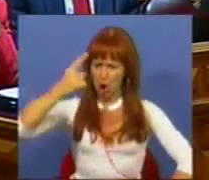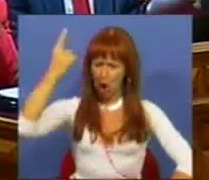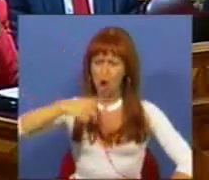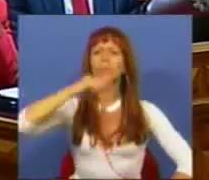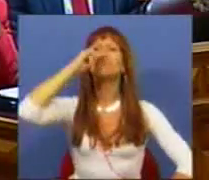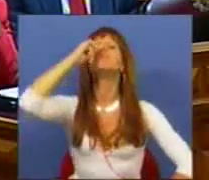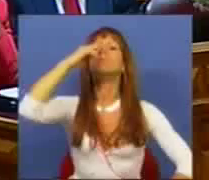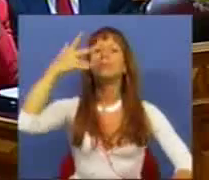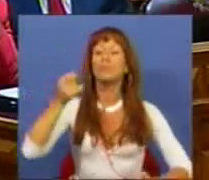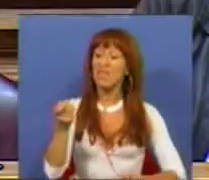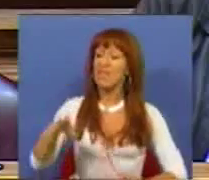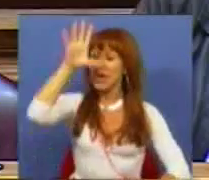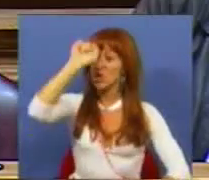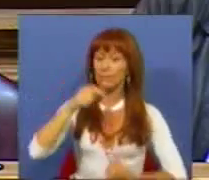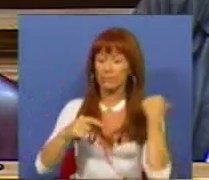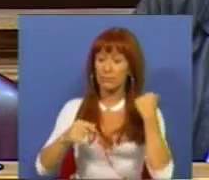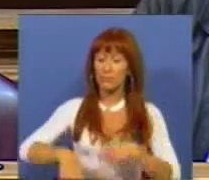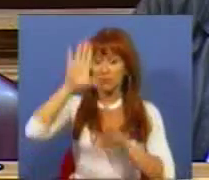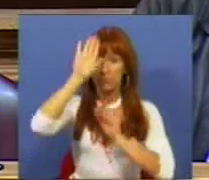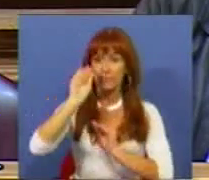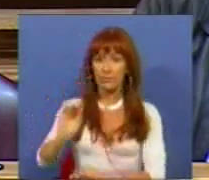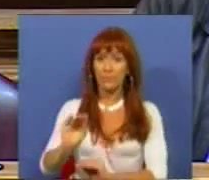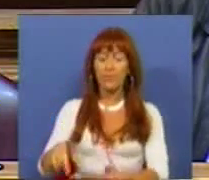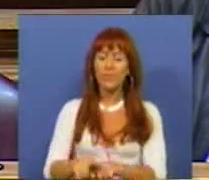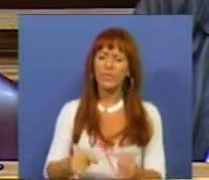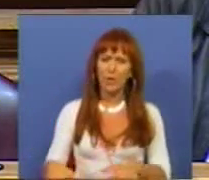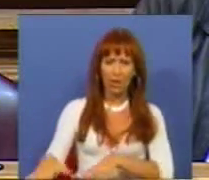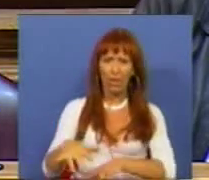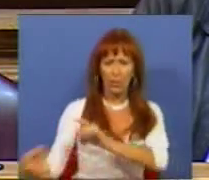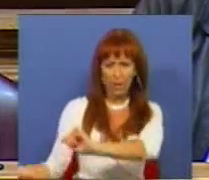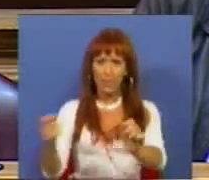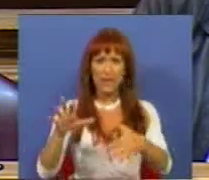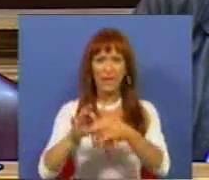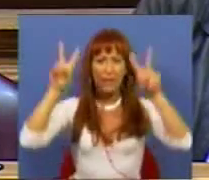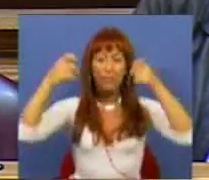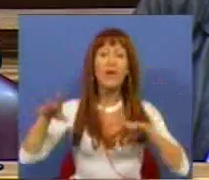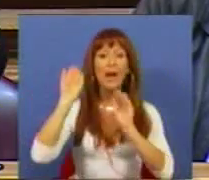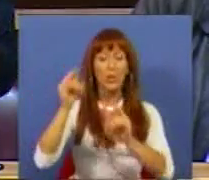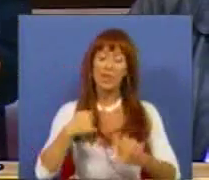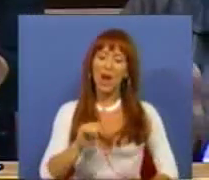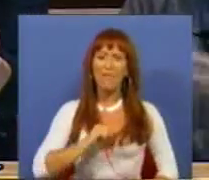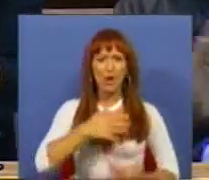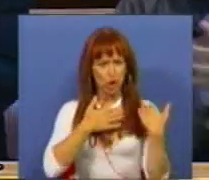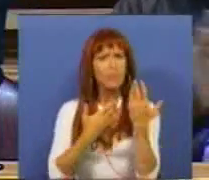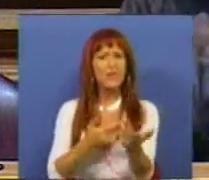e arrogante da anterior tutela do Ministério da Educação atolou o debate sobre educação. É essa a nossa responsabilidade. Muito obrigada.